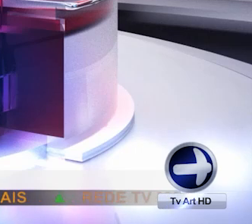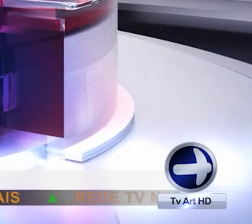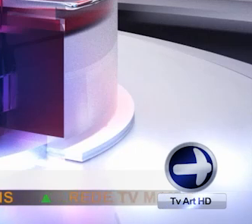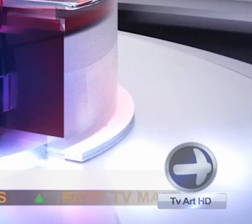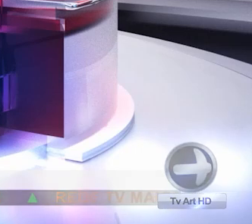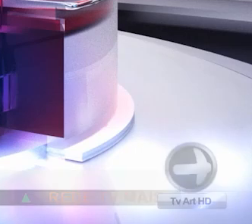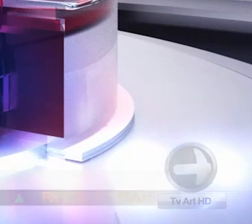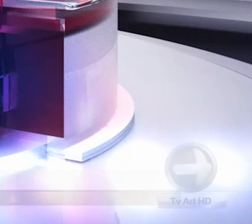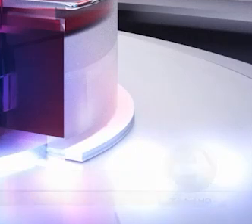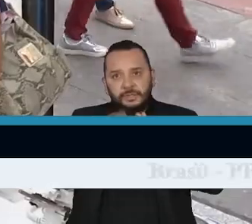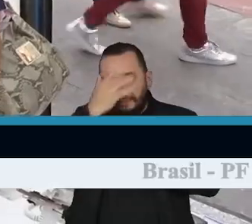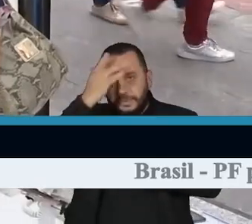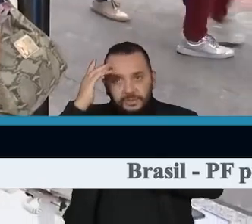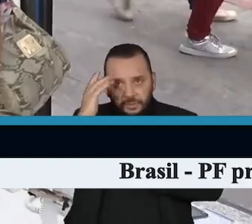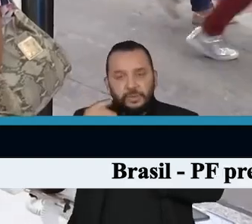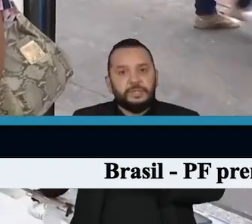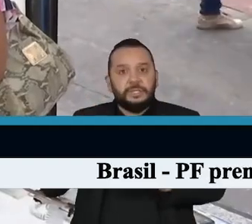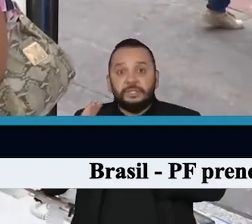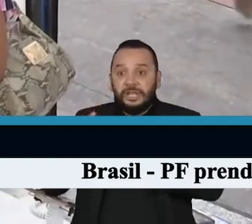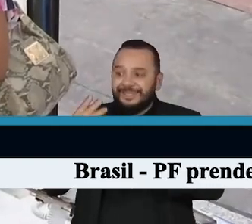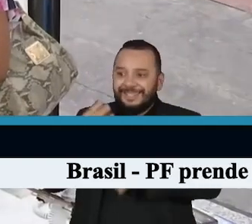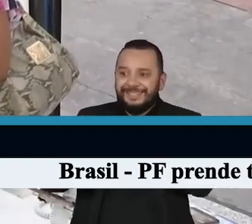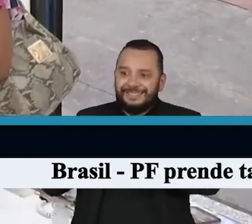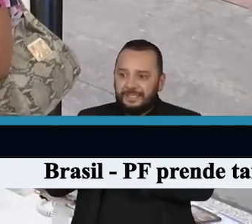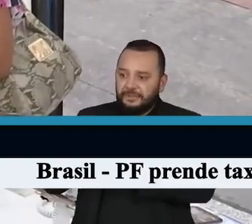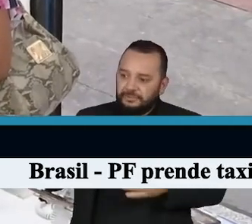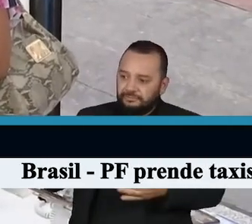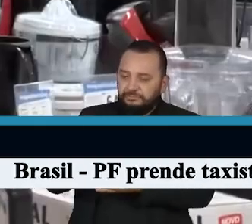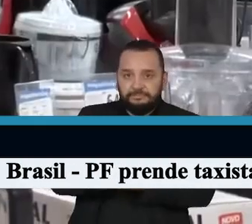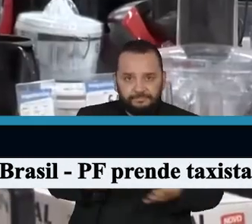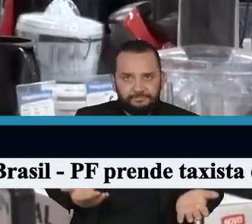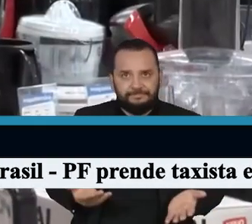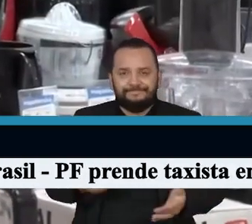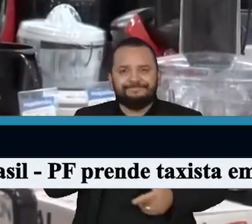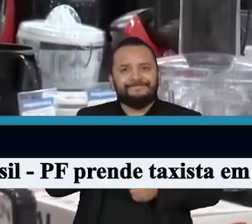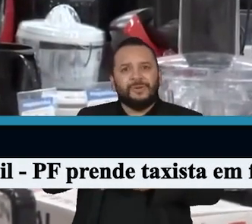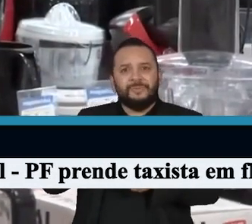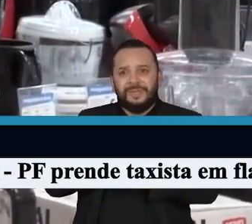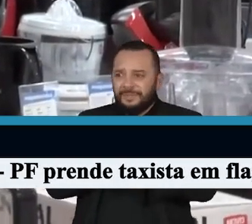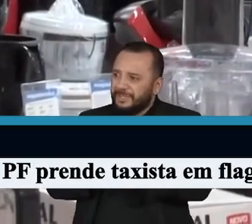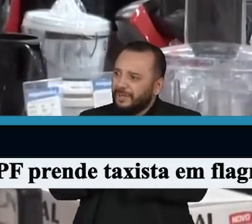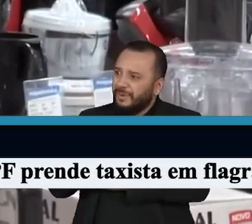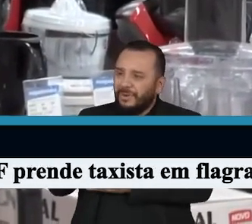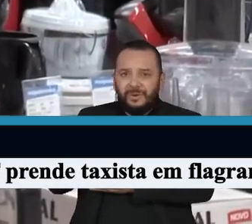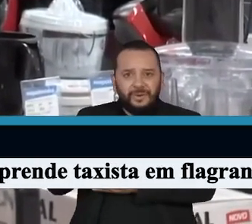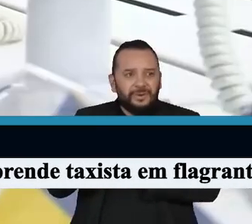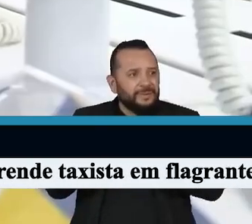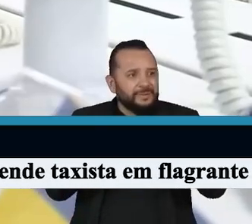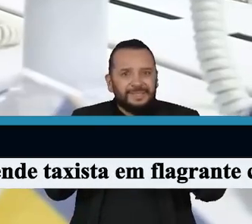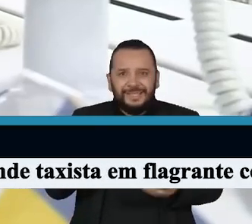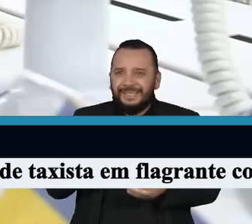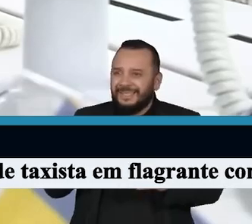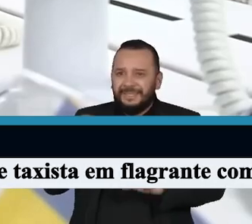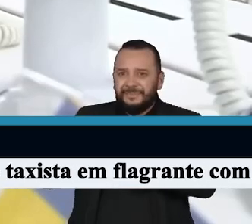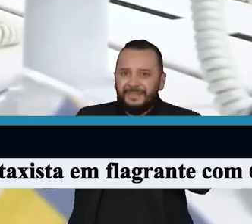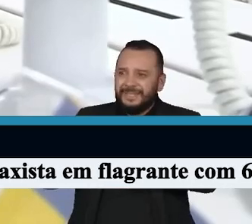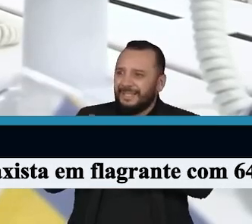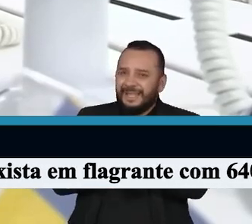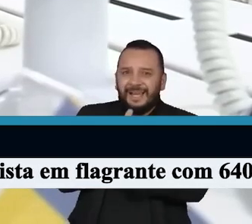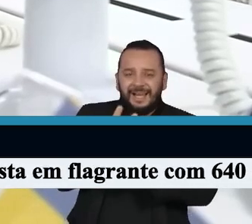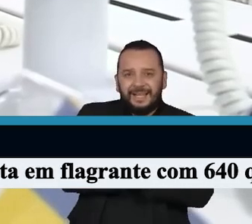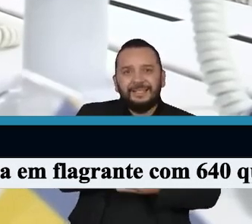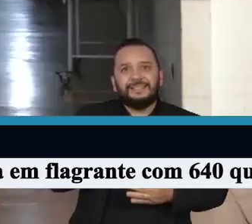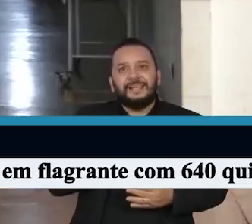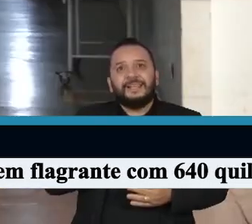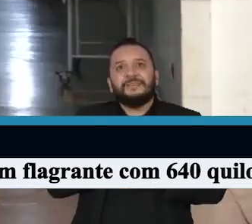celular. Acompanhe. As razões de tanta dor de cabeça por causa da negligência das empresas vão da venda casada